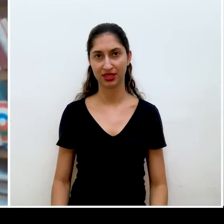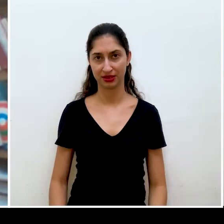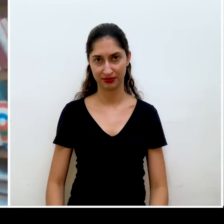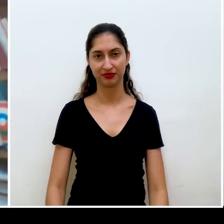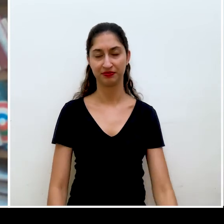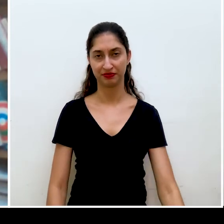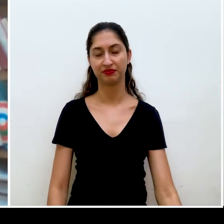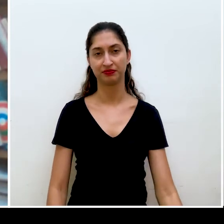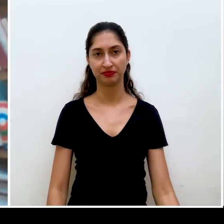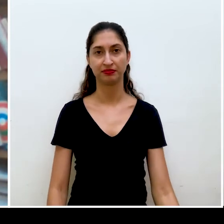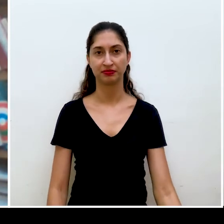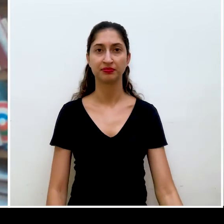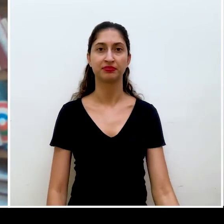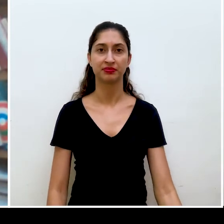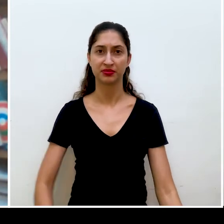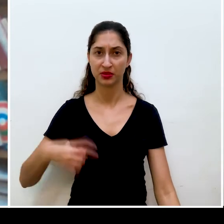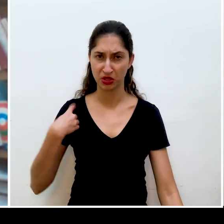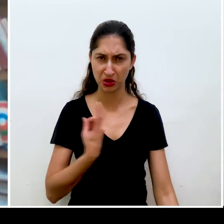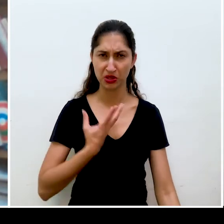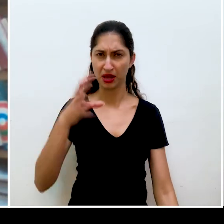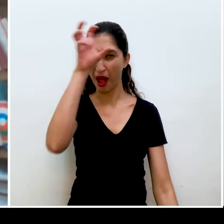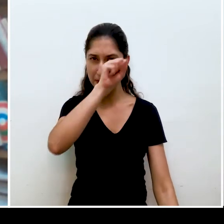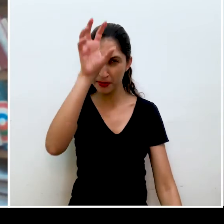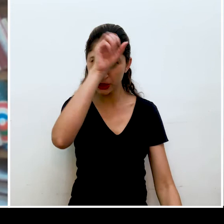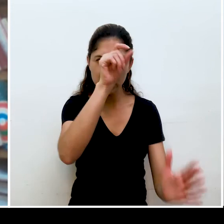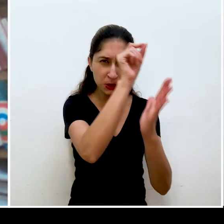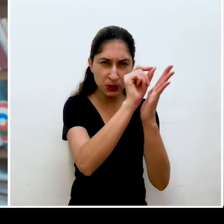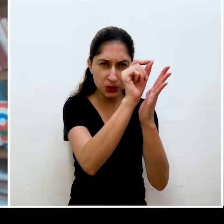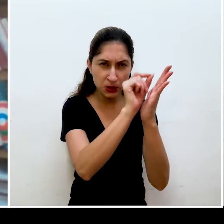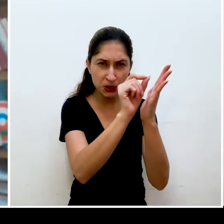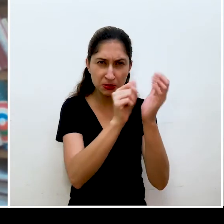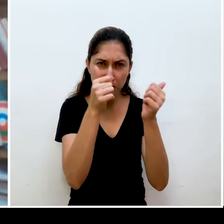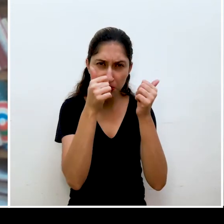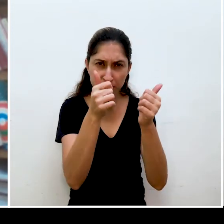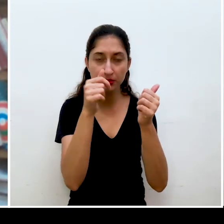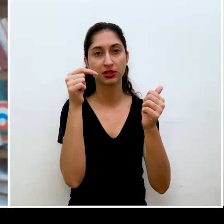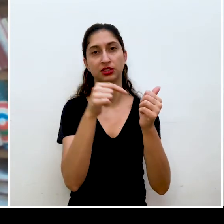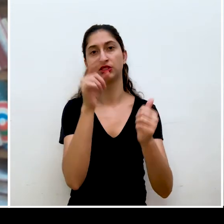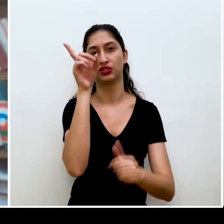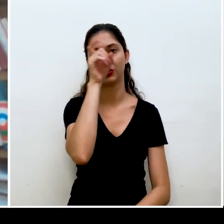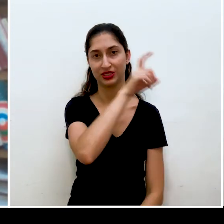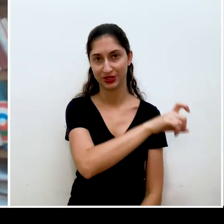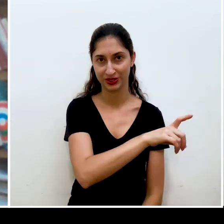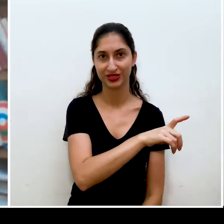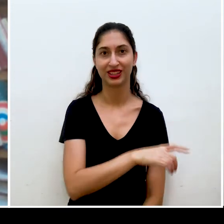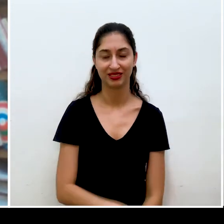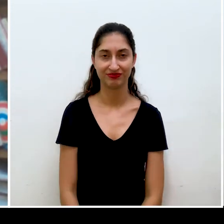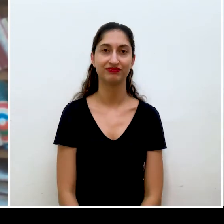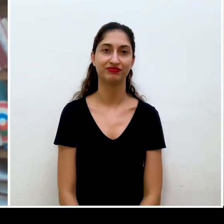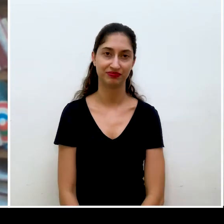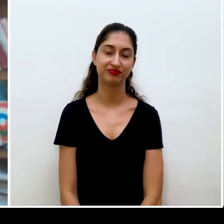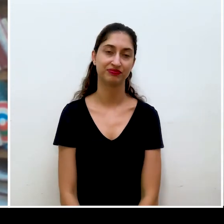Aprender a ter domínio da escrita é uma coisa que o Tiago é da arte, não é isso,